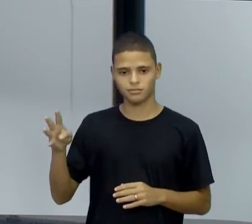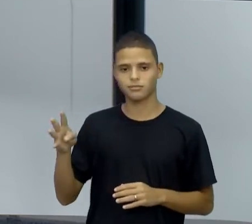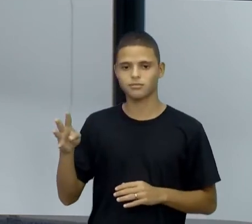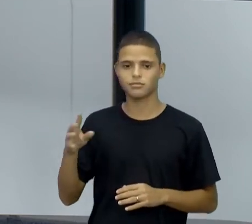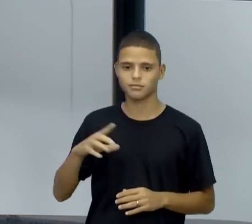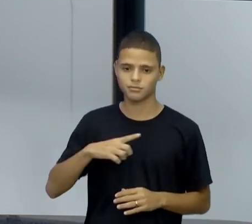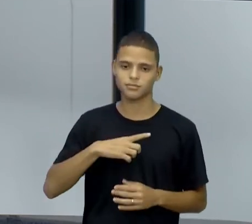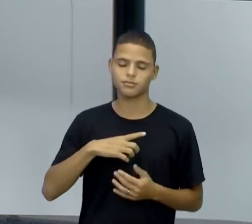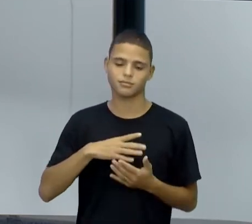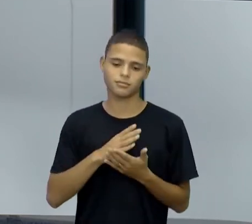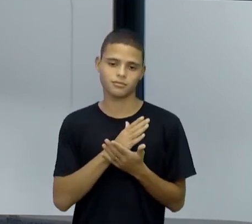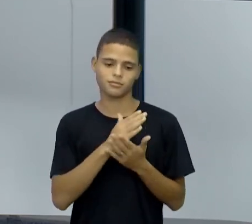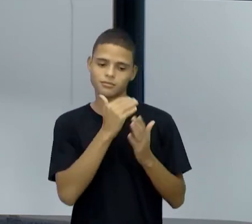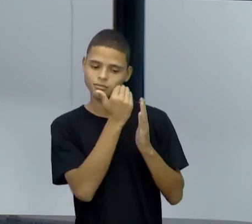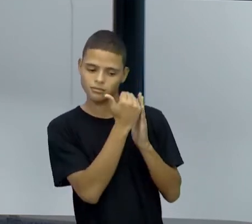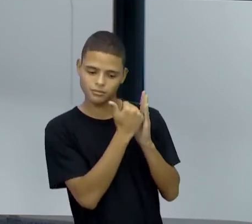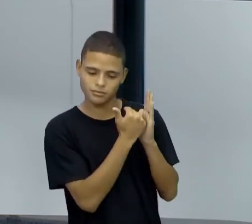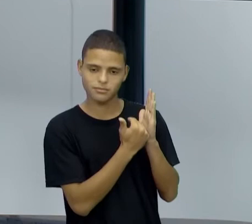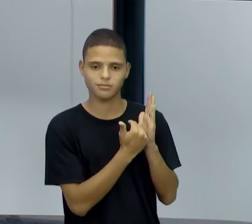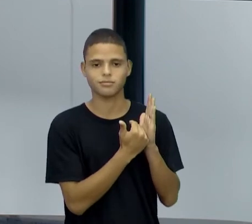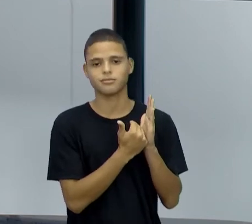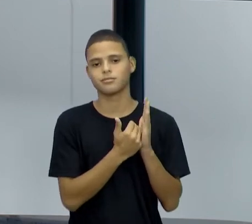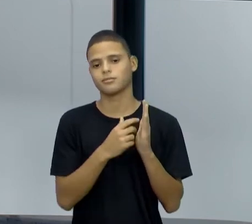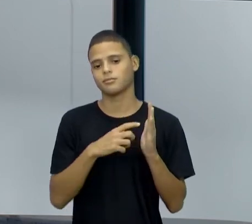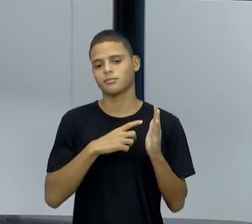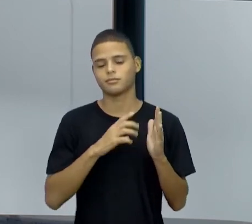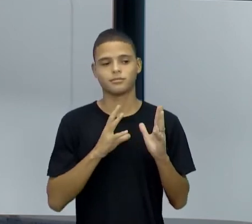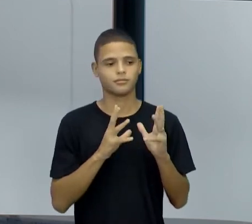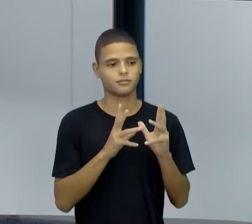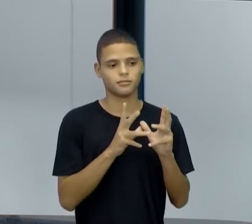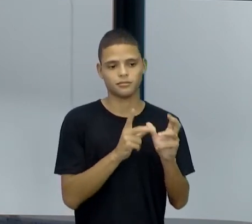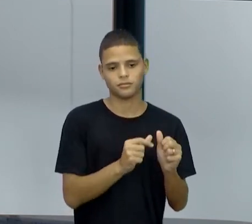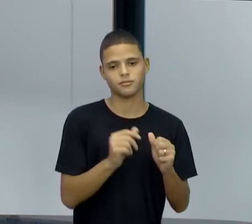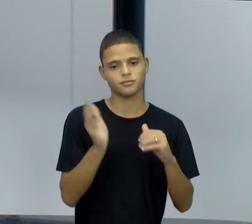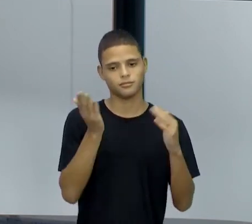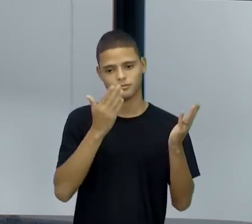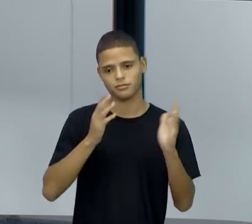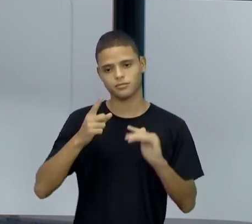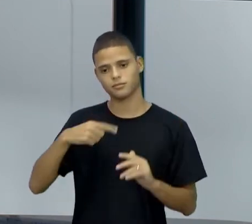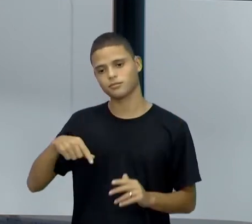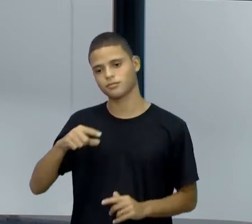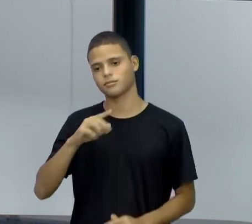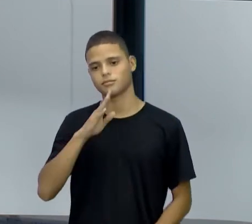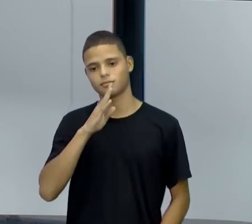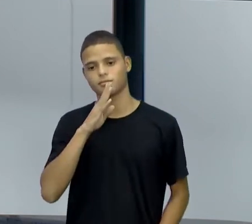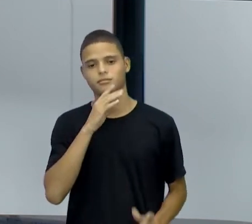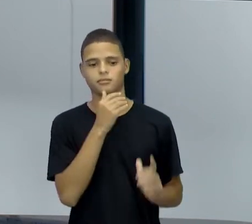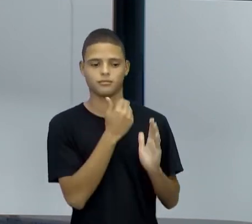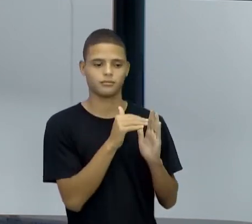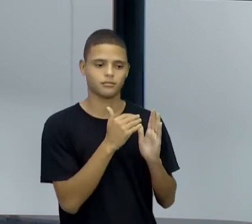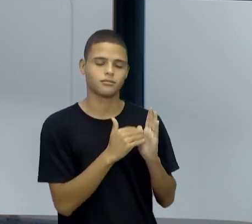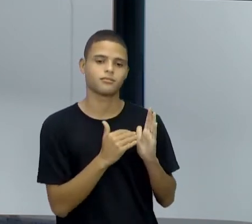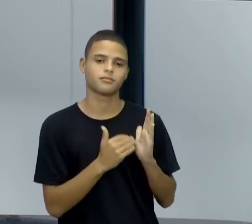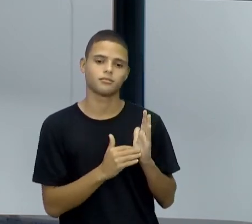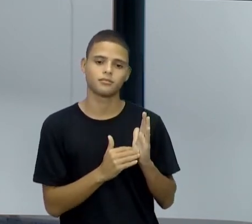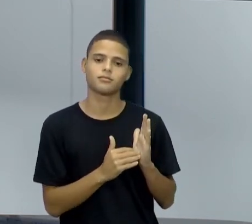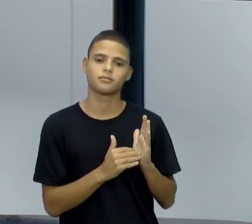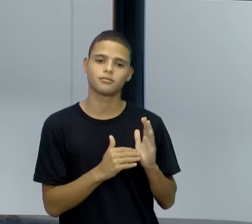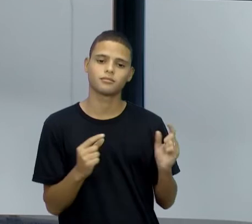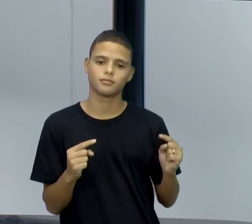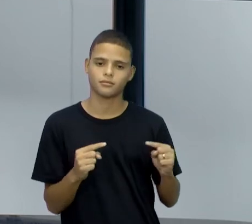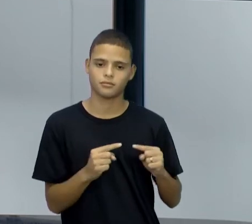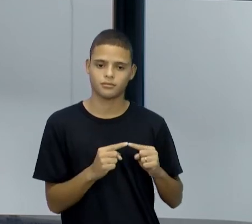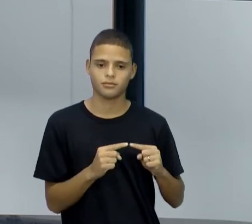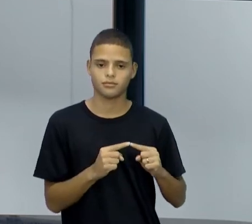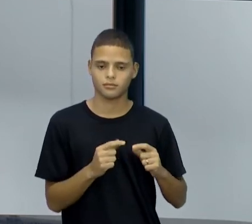que tem aqueles elementos, todos os elementos que compõem toda a natureza, que a gente conhece, está escrita ali, e a combinação